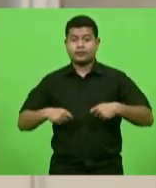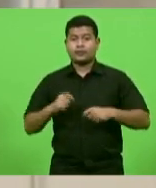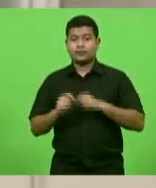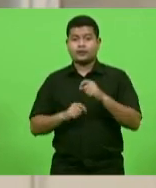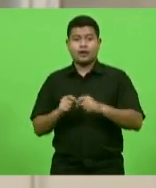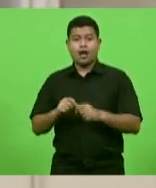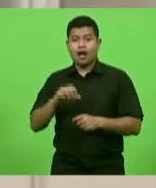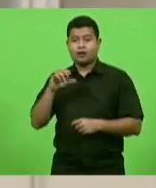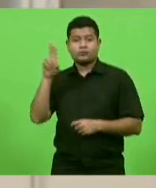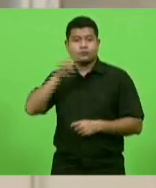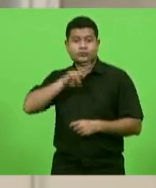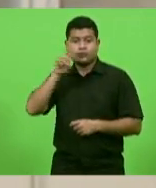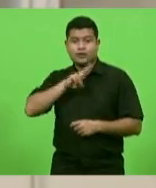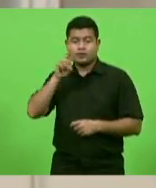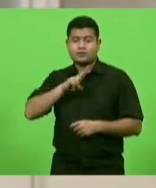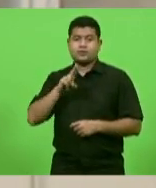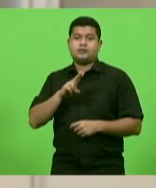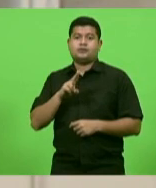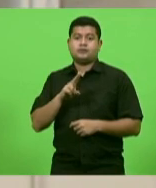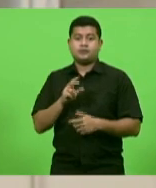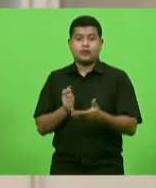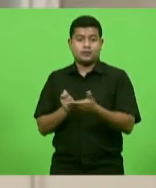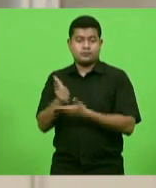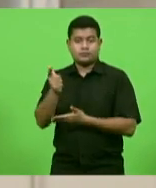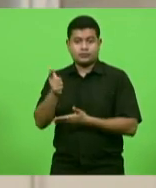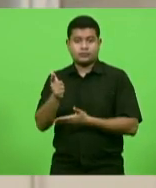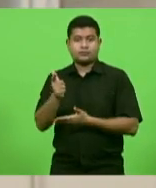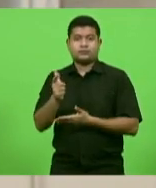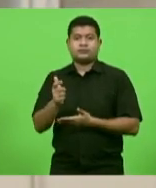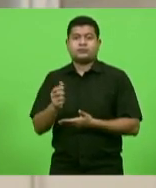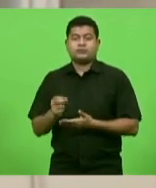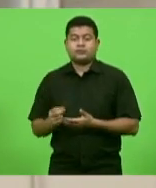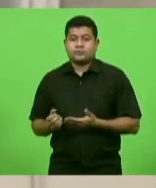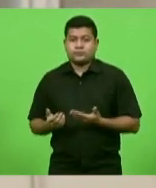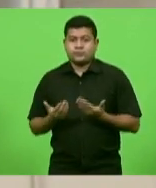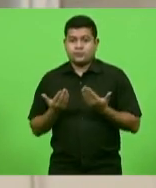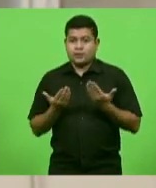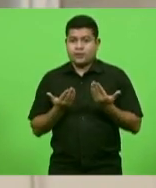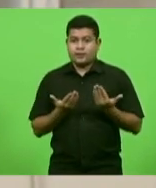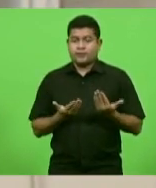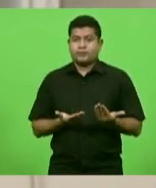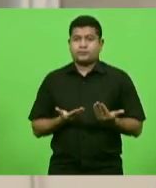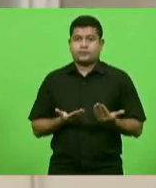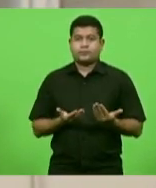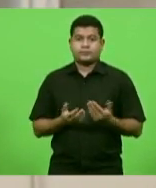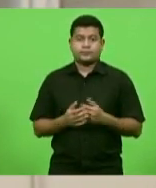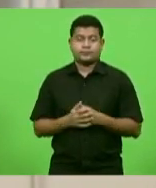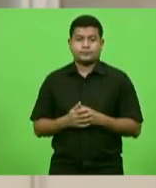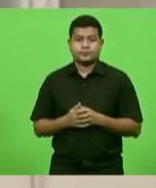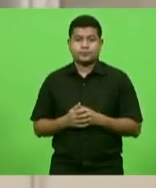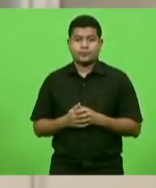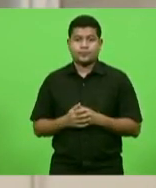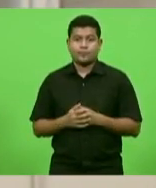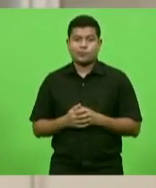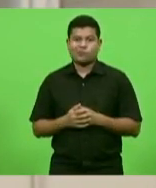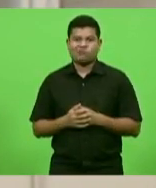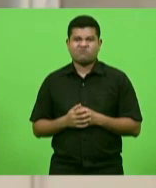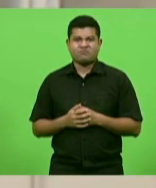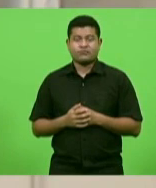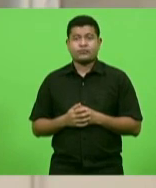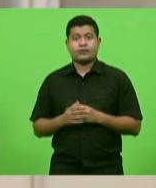pronto imediato atendimento devidamente motivado pela autoridade competente e bom